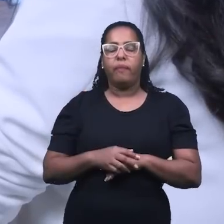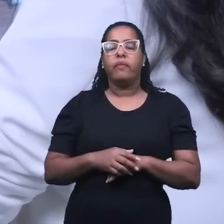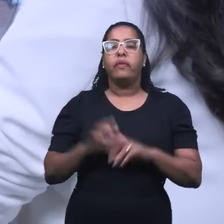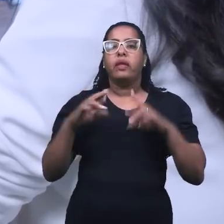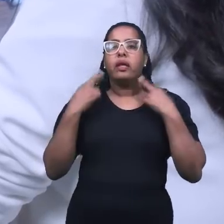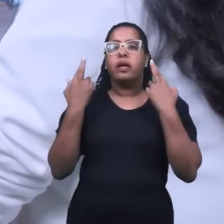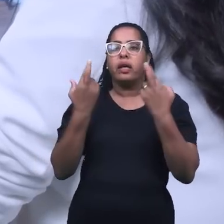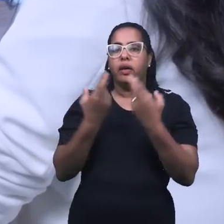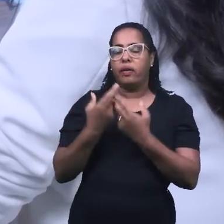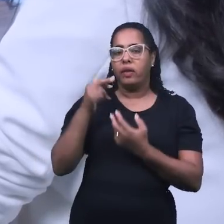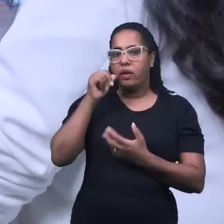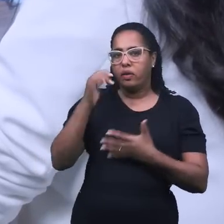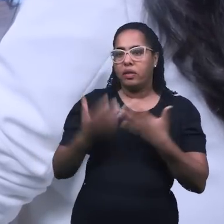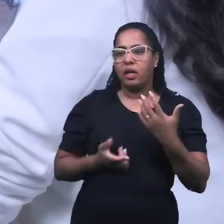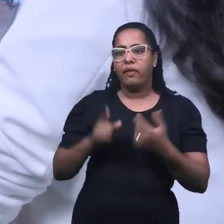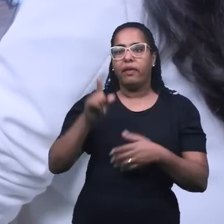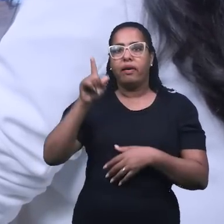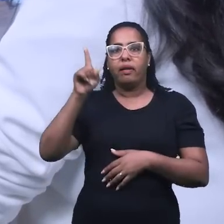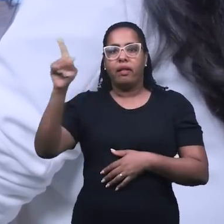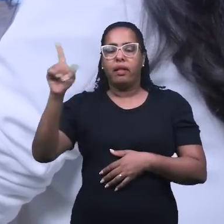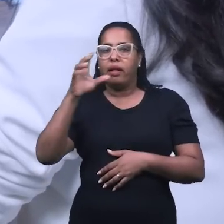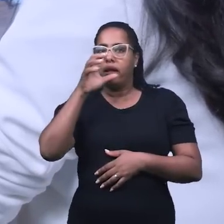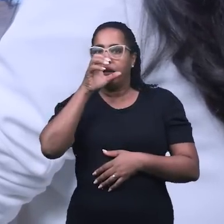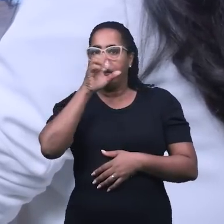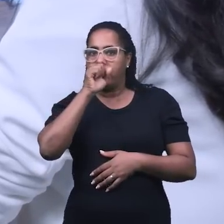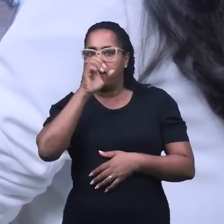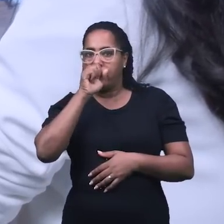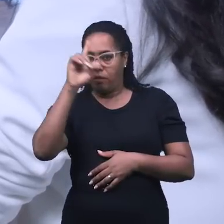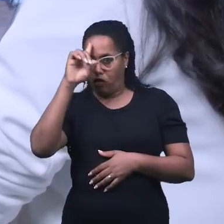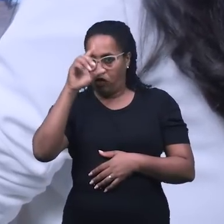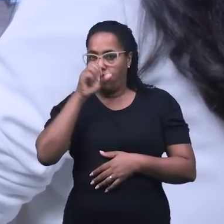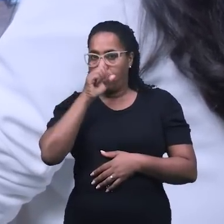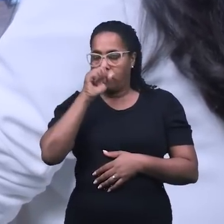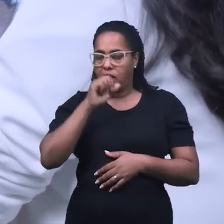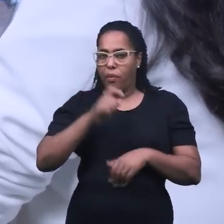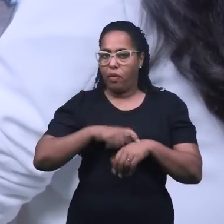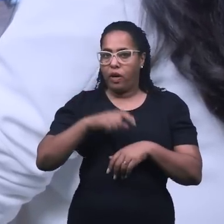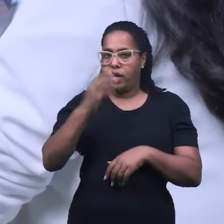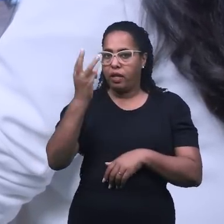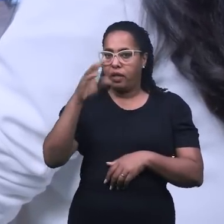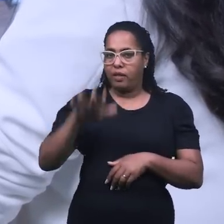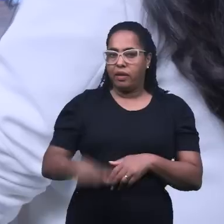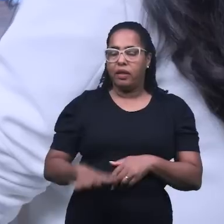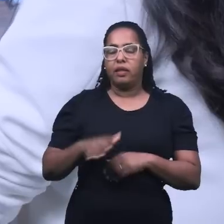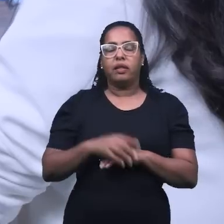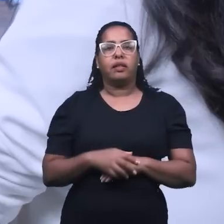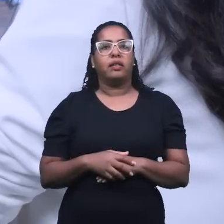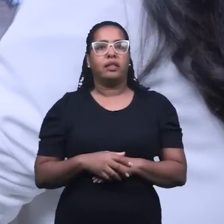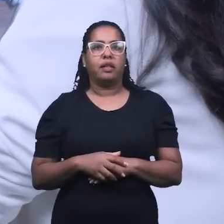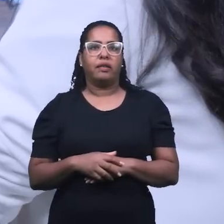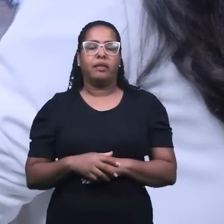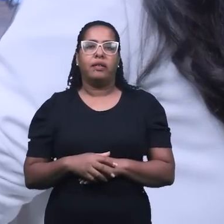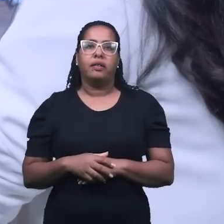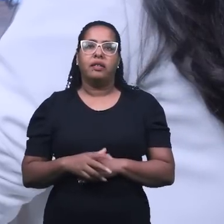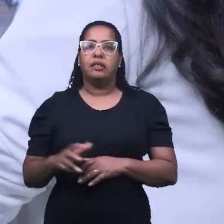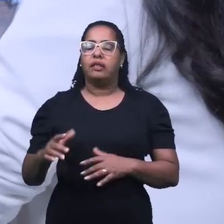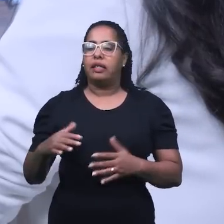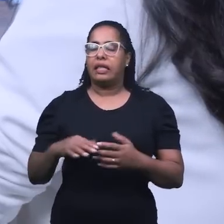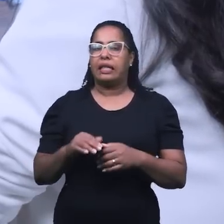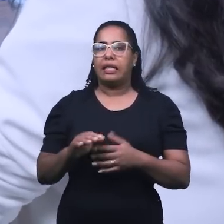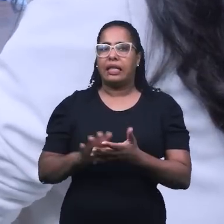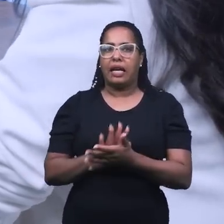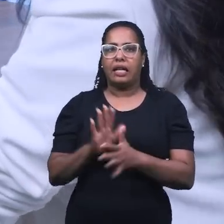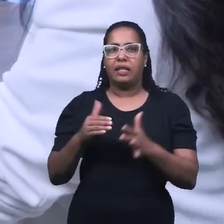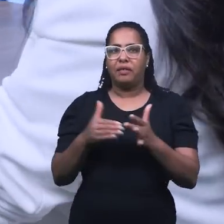eram no sábado, às 15 horas. Aí eu podia ir. Então, eu me recordo, assim, muito bem de